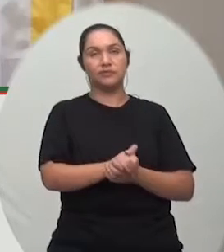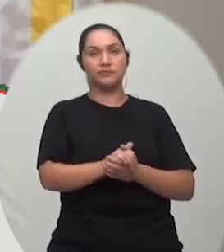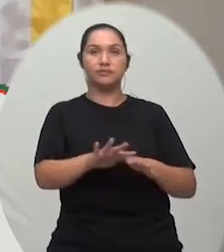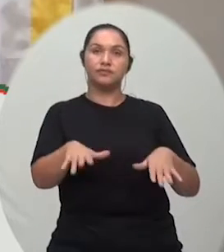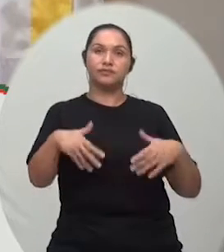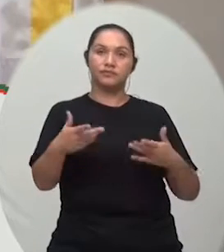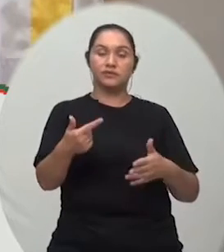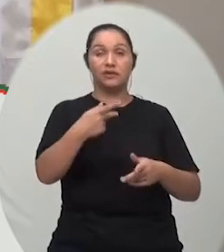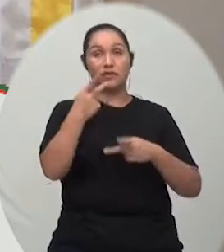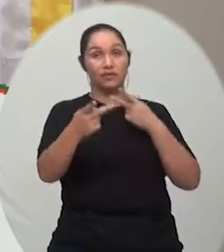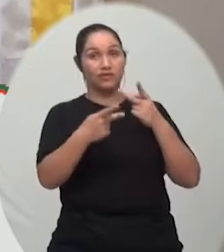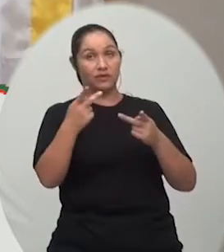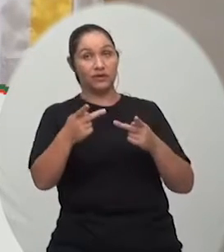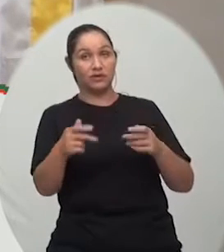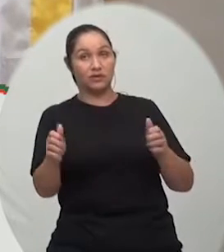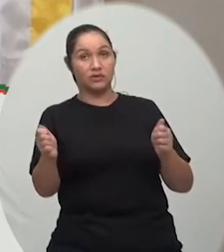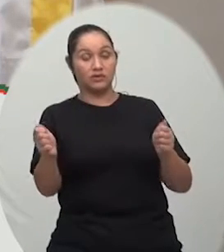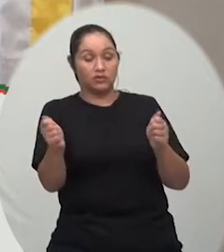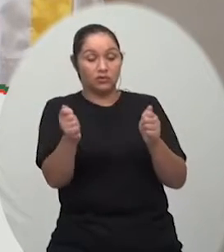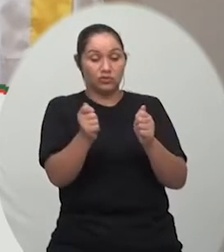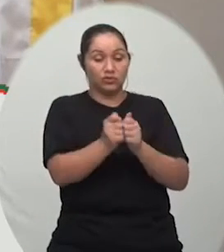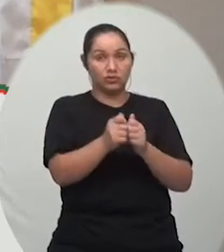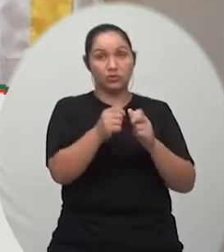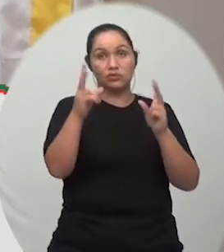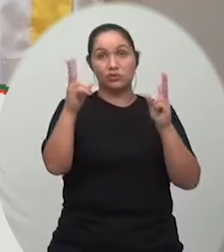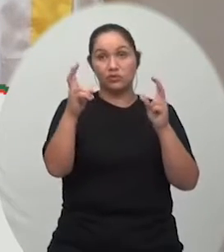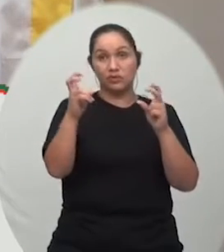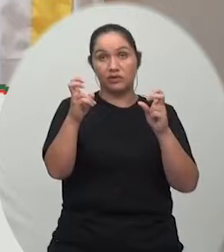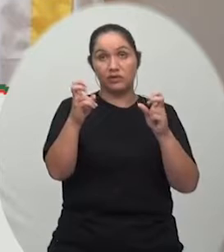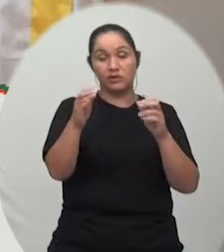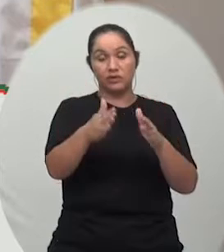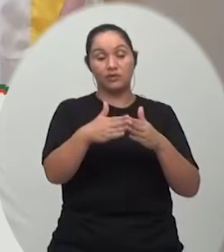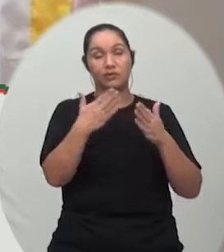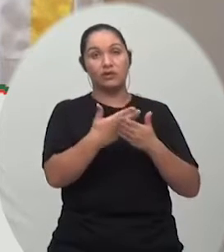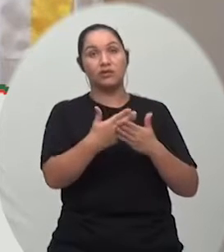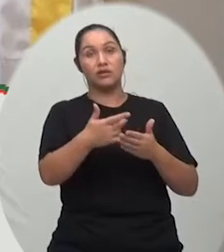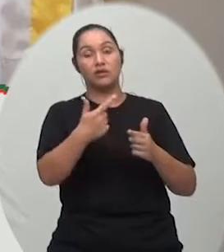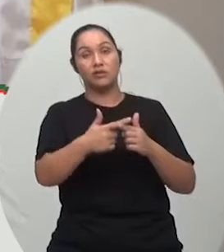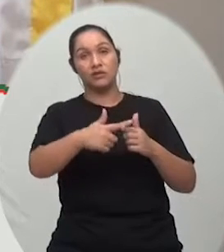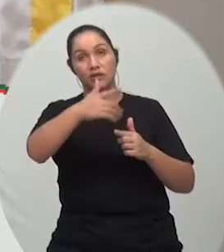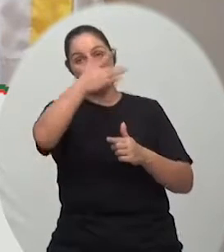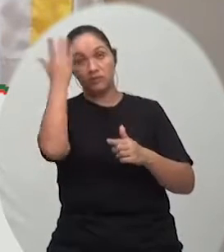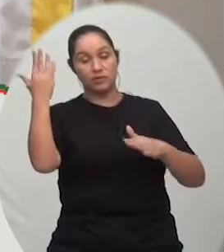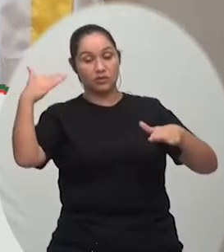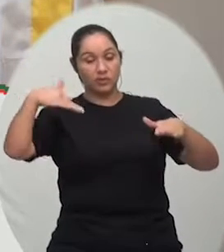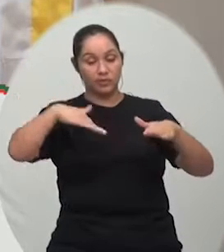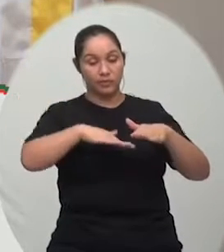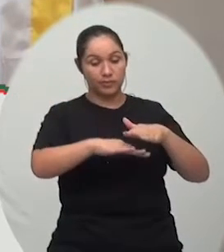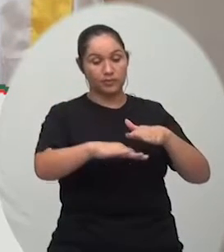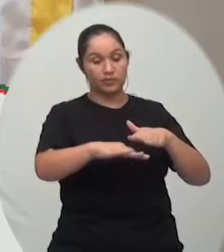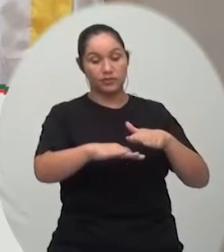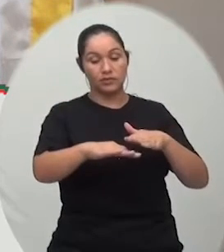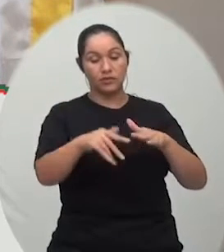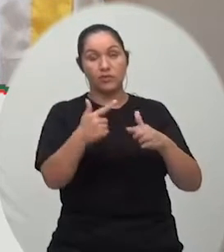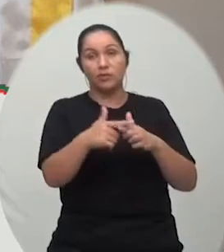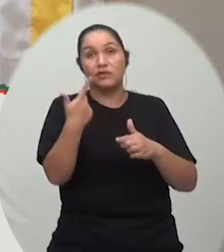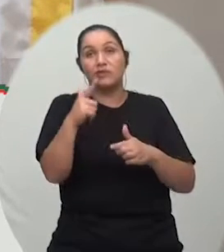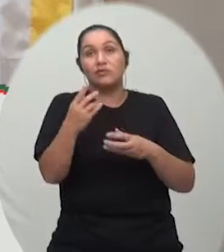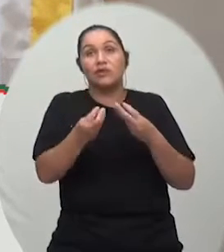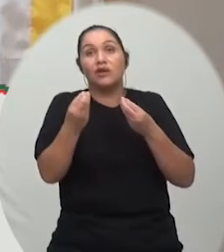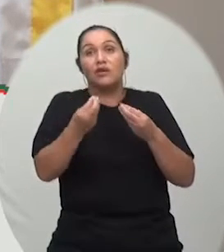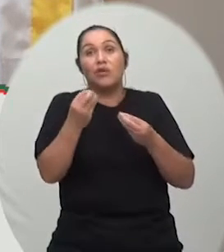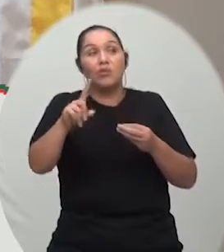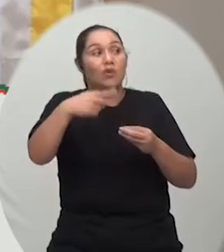Então, eu falo isso dentro do contexto desse requerimento, que as pessoas estão estacionando ali porque não há outra situação, quer